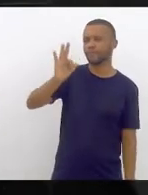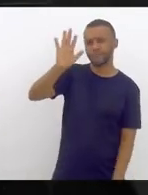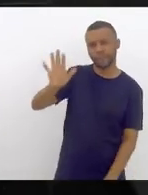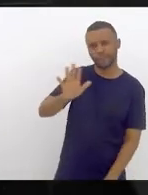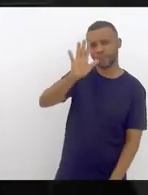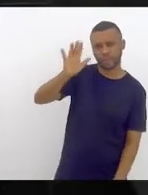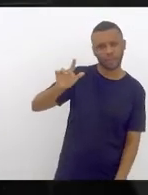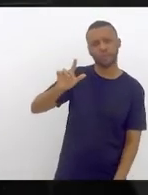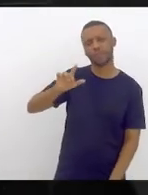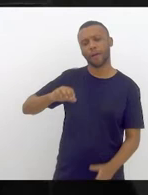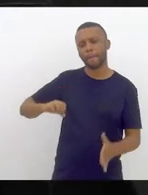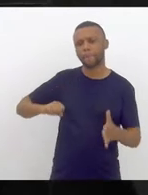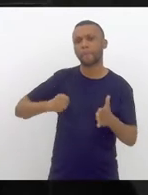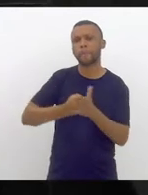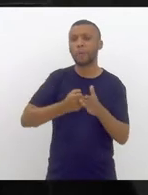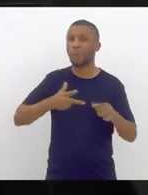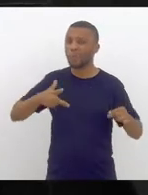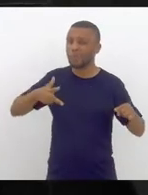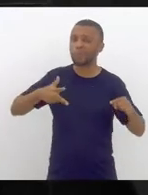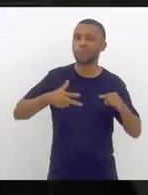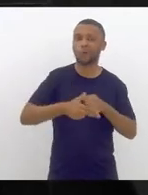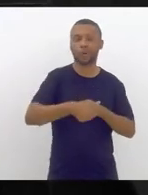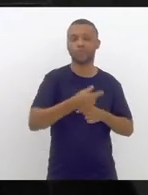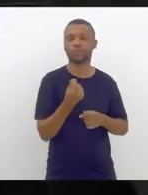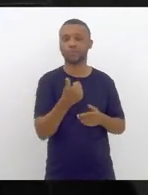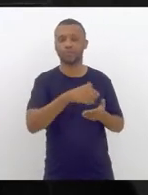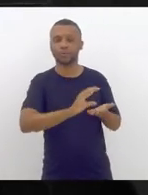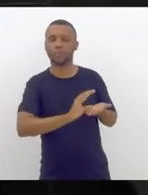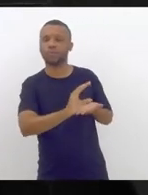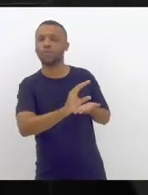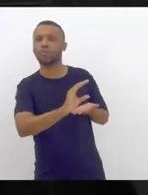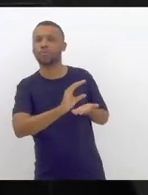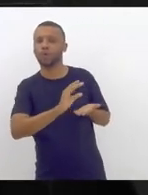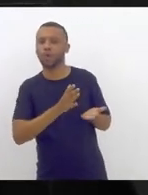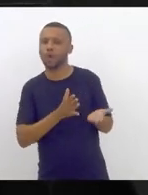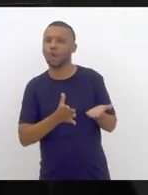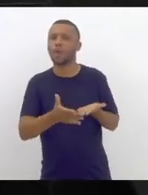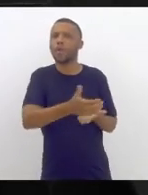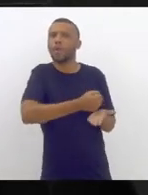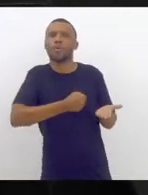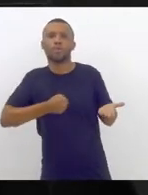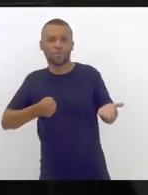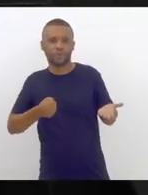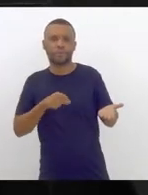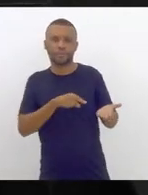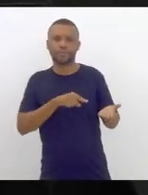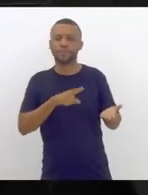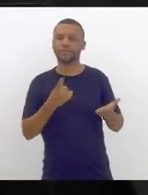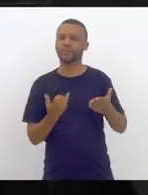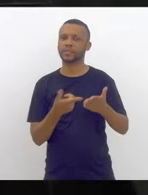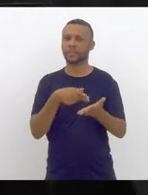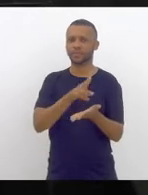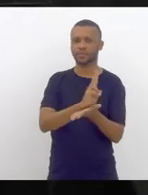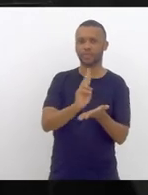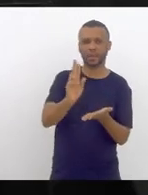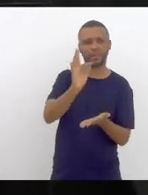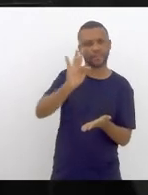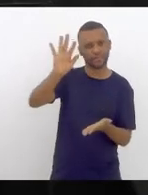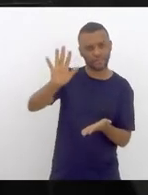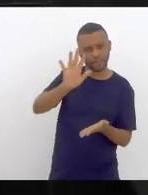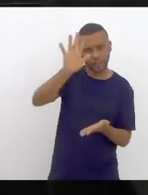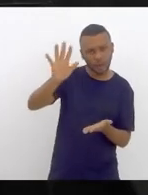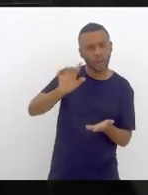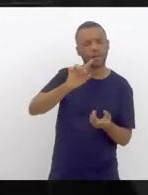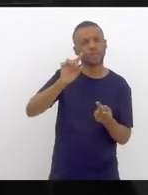feito mais um corte de recursos das universidades federais dos institutos federais do Colégio Pedro II